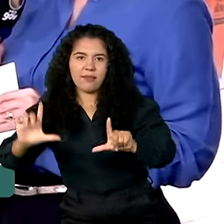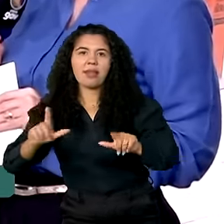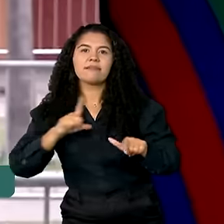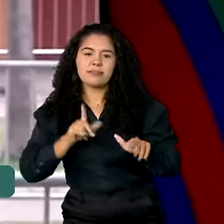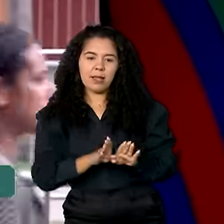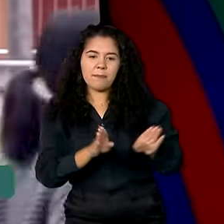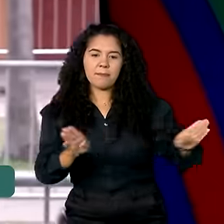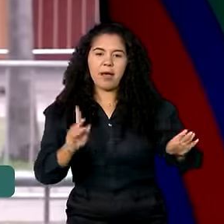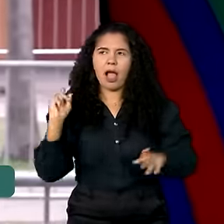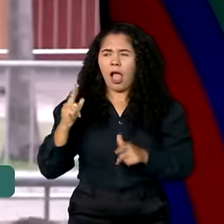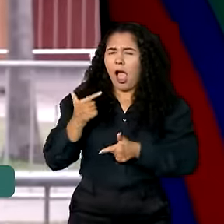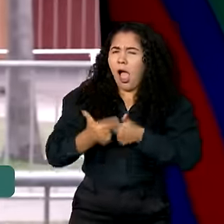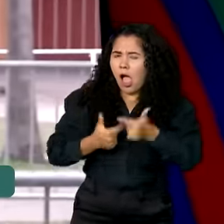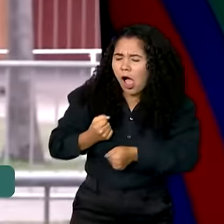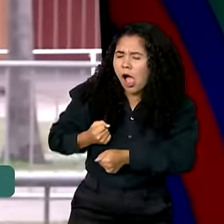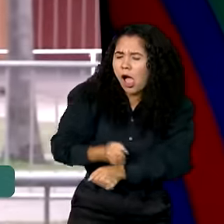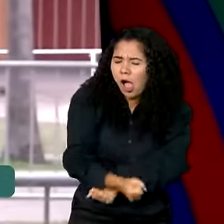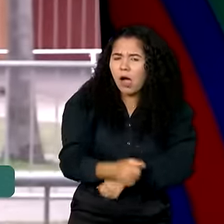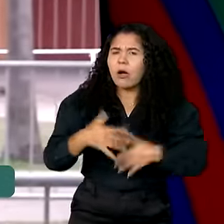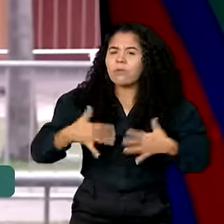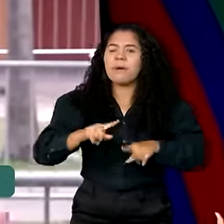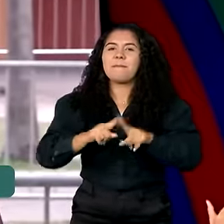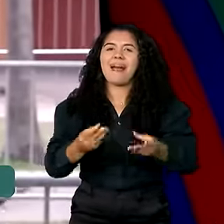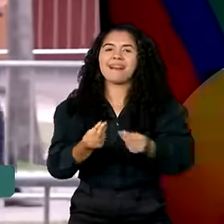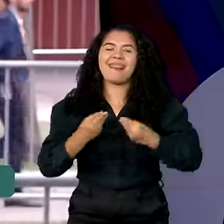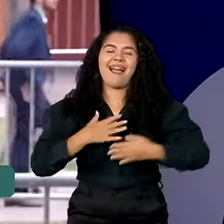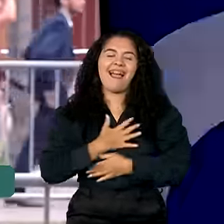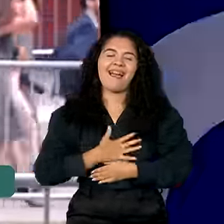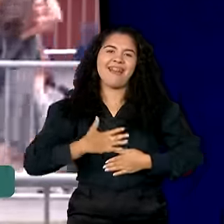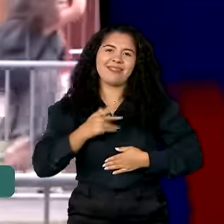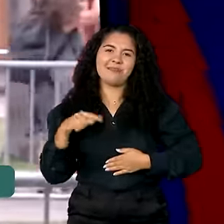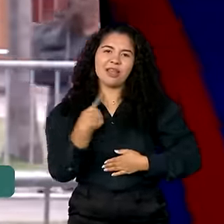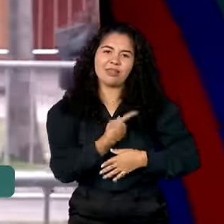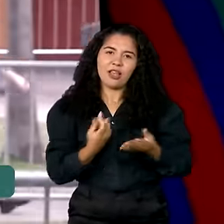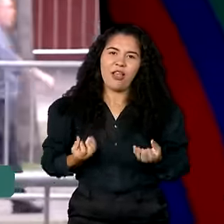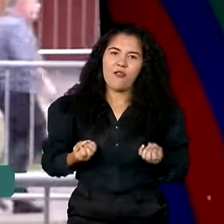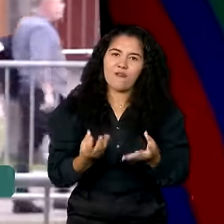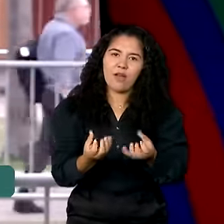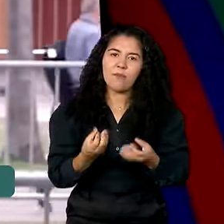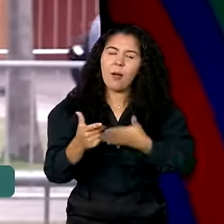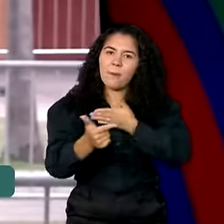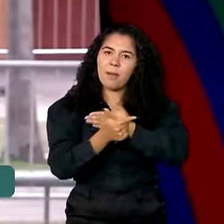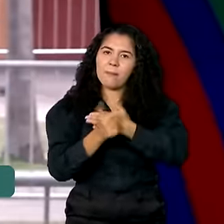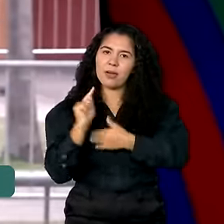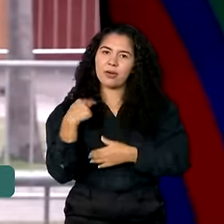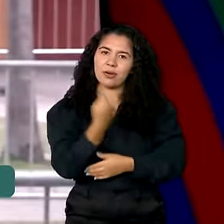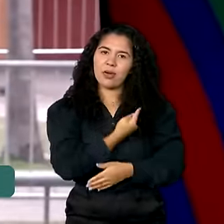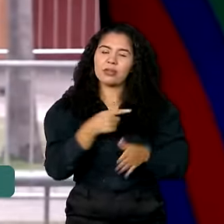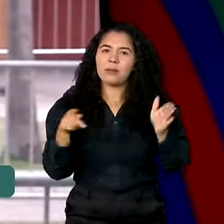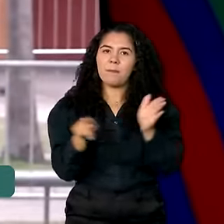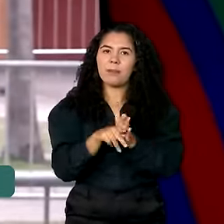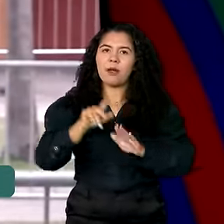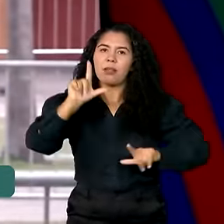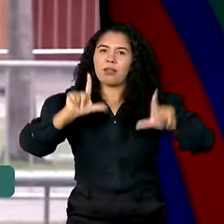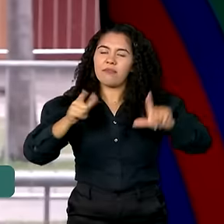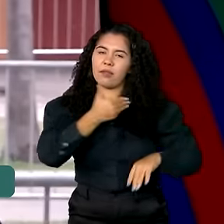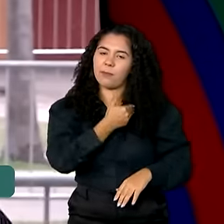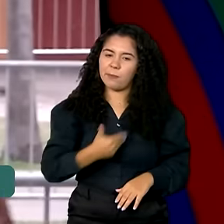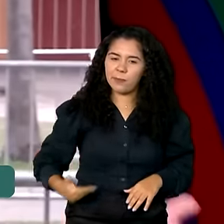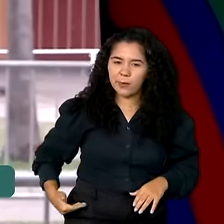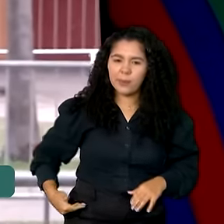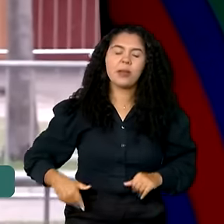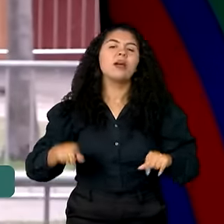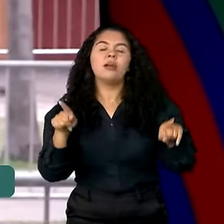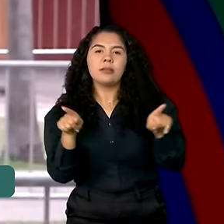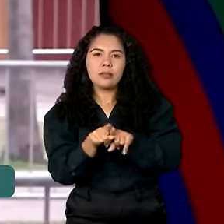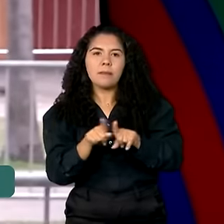mas é prazeroso levar imagem, levar informação, que é o nosso papel como TV pública, e tanto no canal governamental